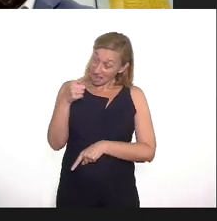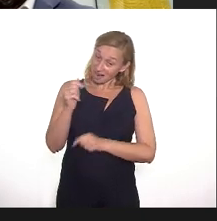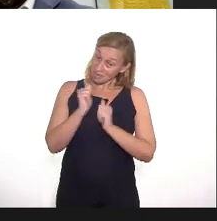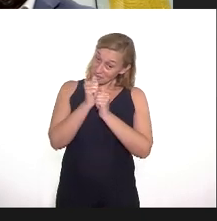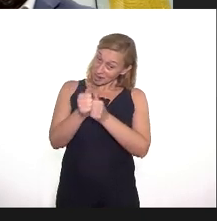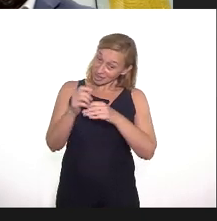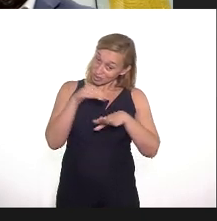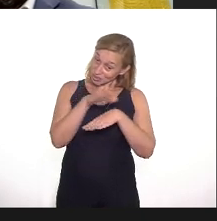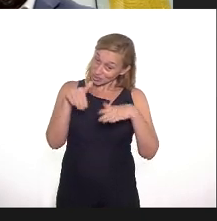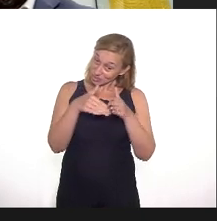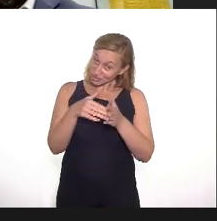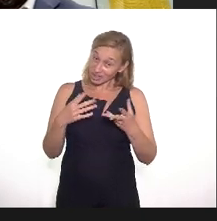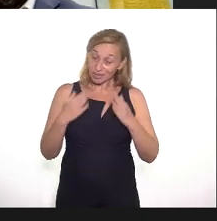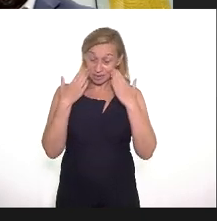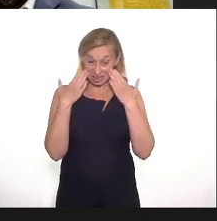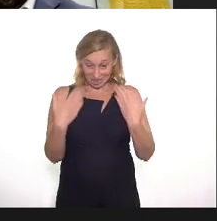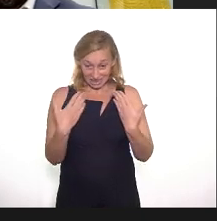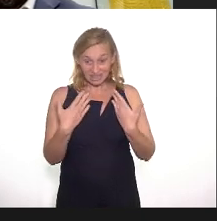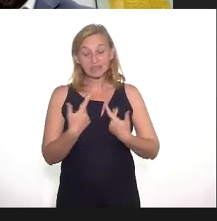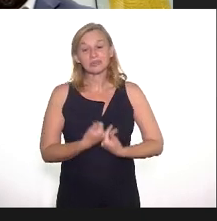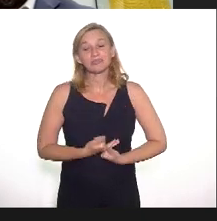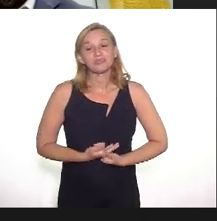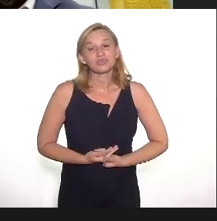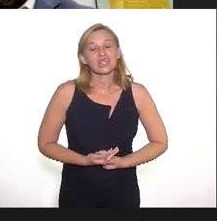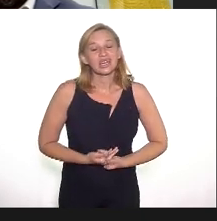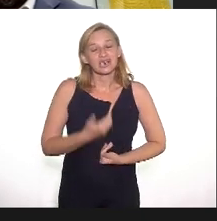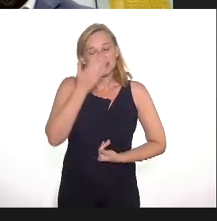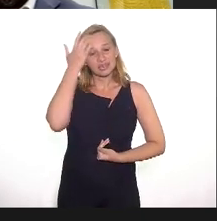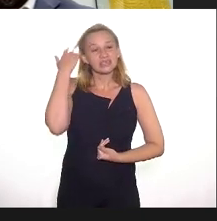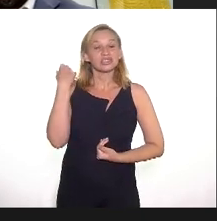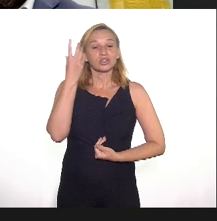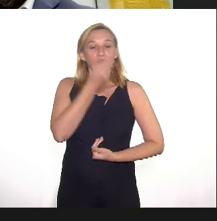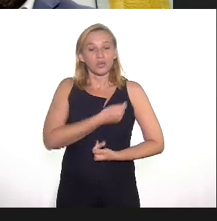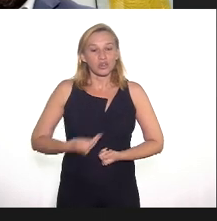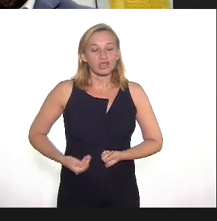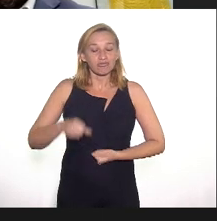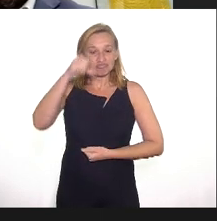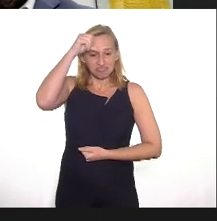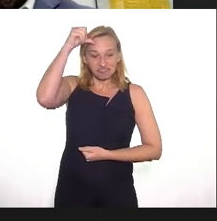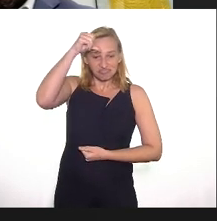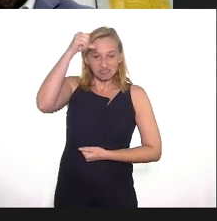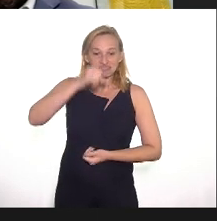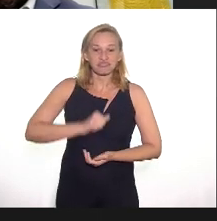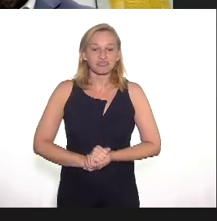acompanhando toda a apresentação que foi feita pelo governador